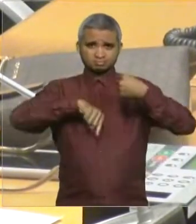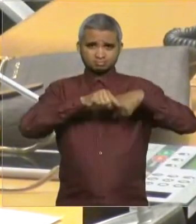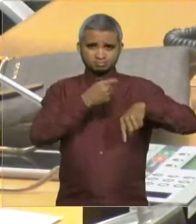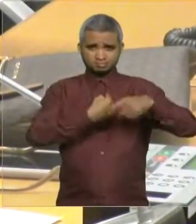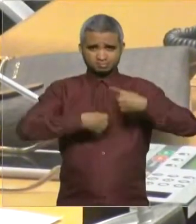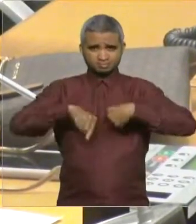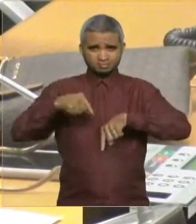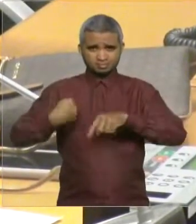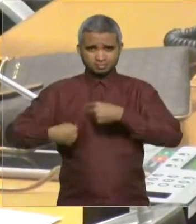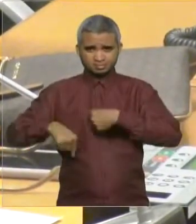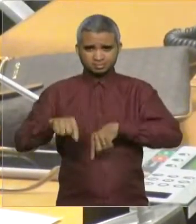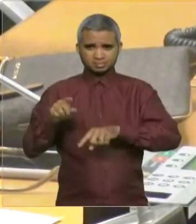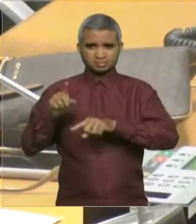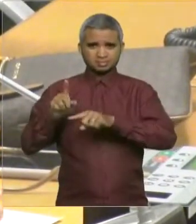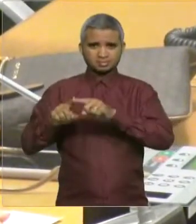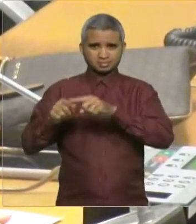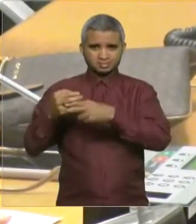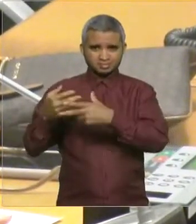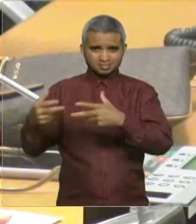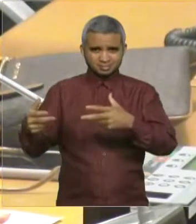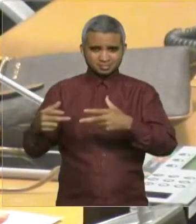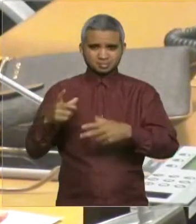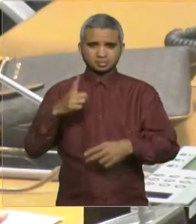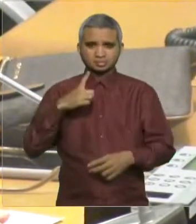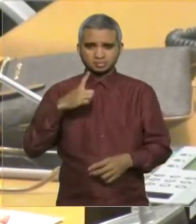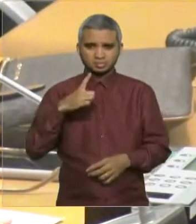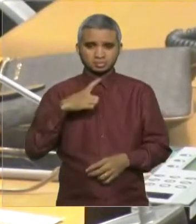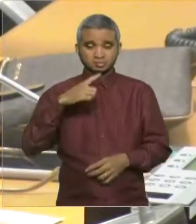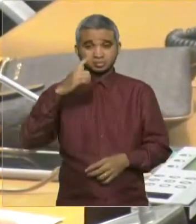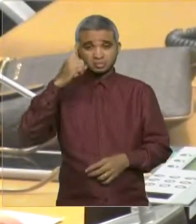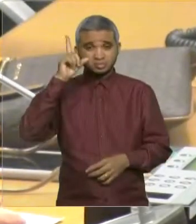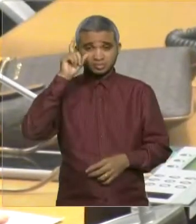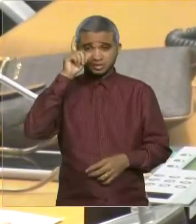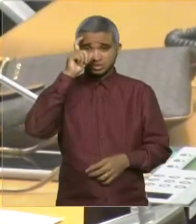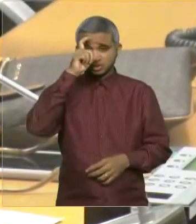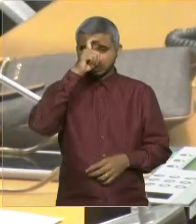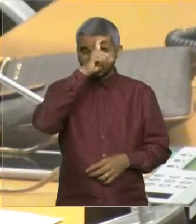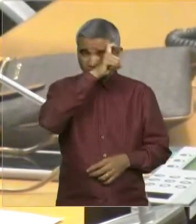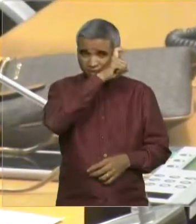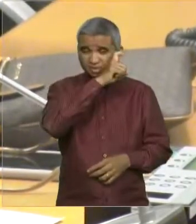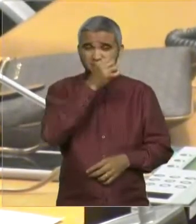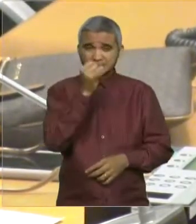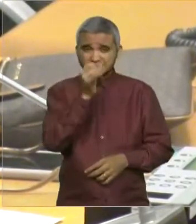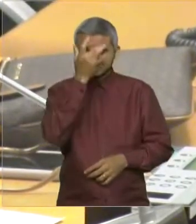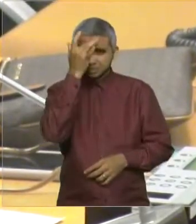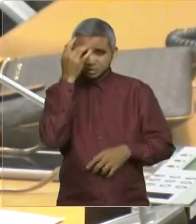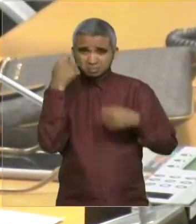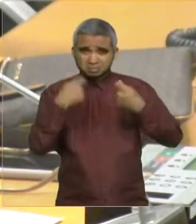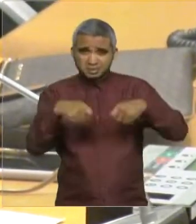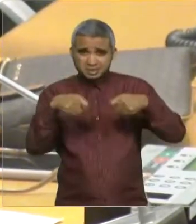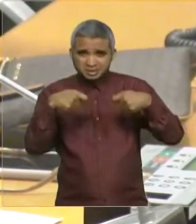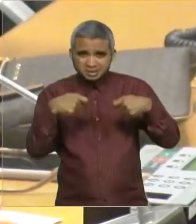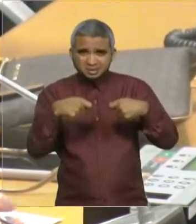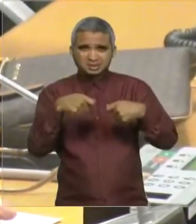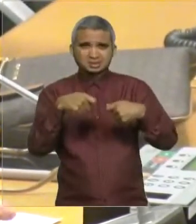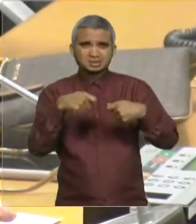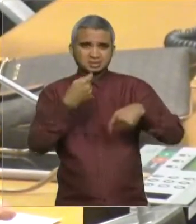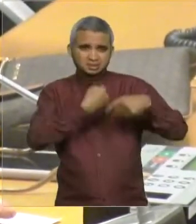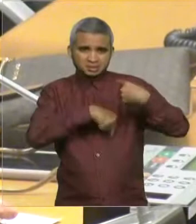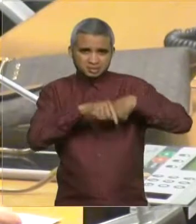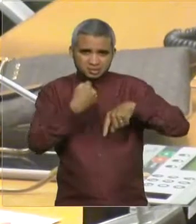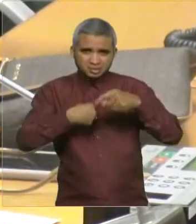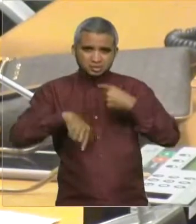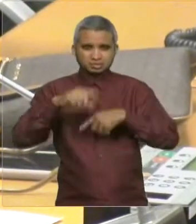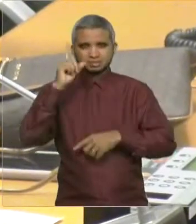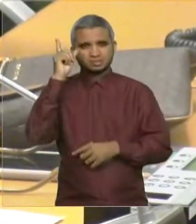vaga para se alguém chegar. E eu parabenizo aqui a visão do nosso governador